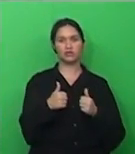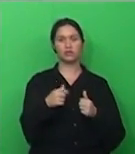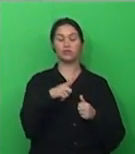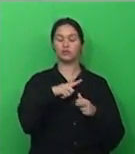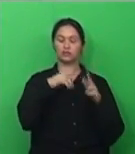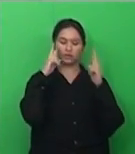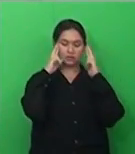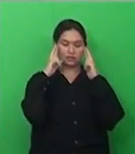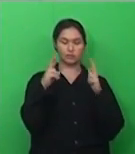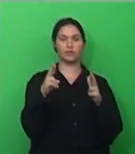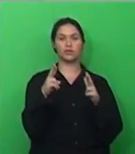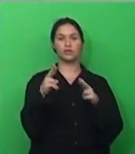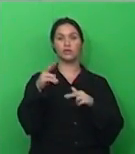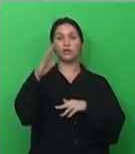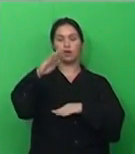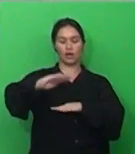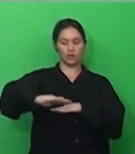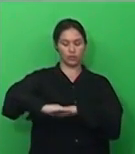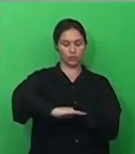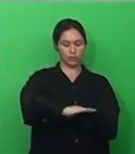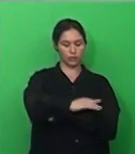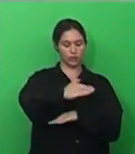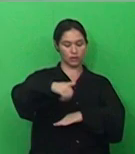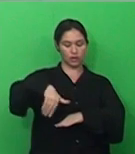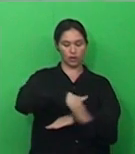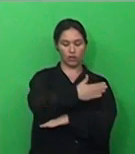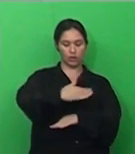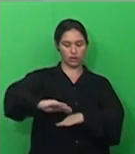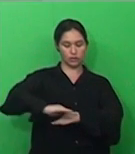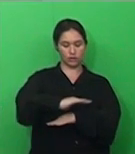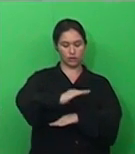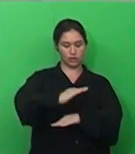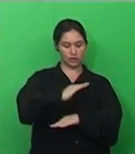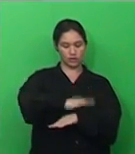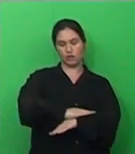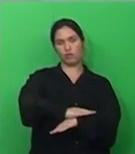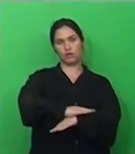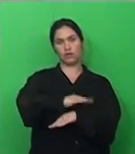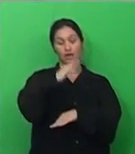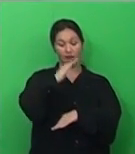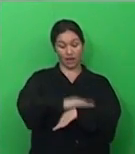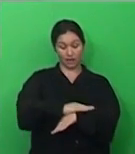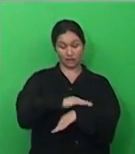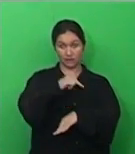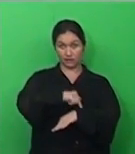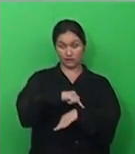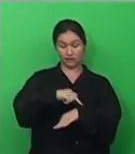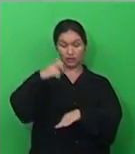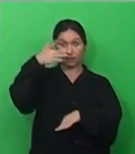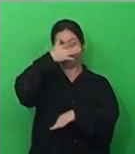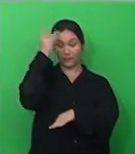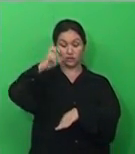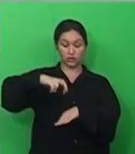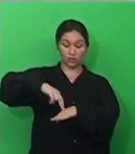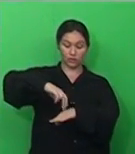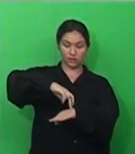Eu acho que mais do que nunca, eu sei que eu vou continuar insistindo até ver um trabalho sendo realizado em torno